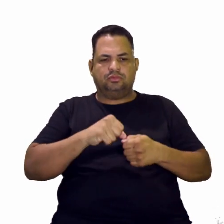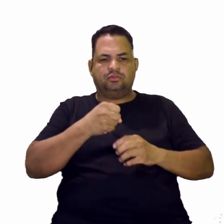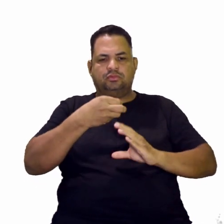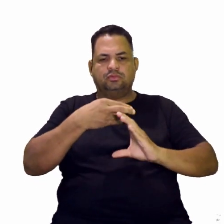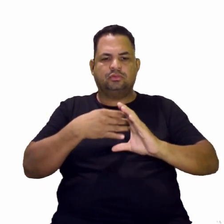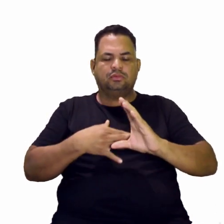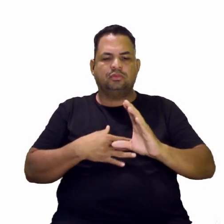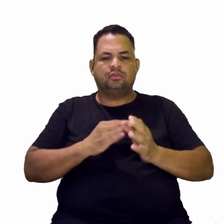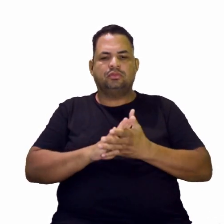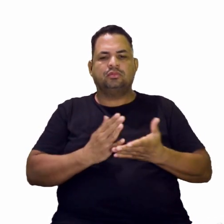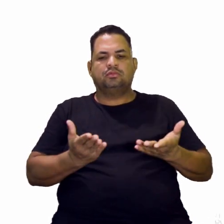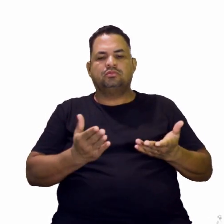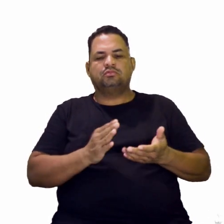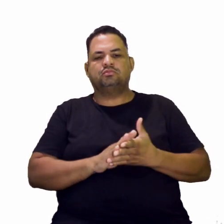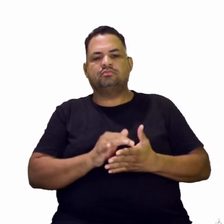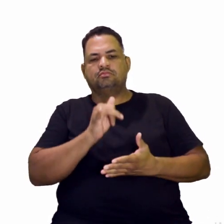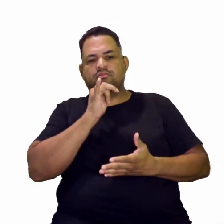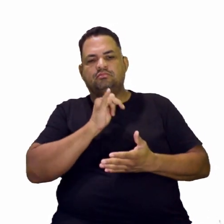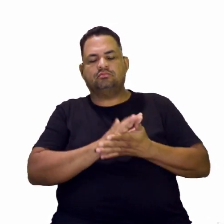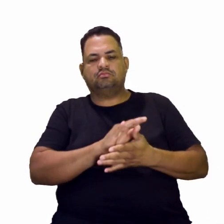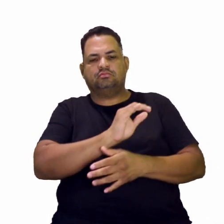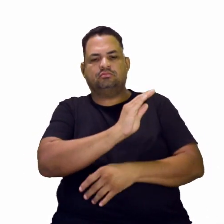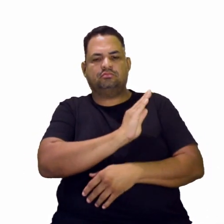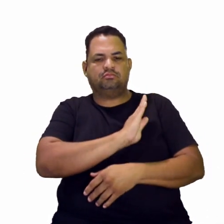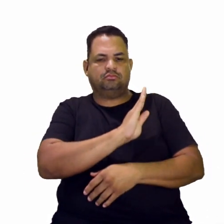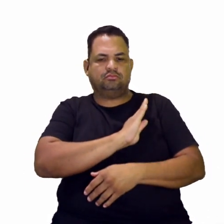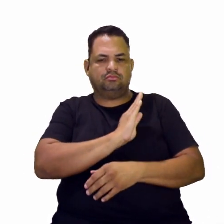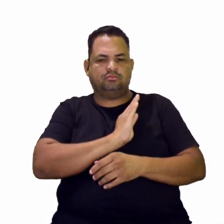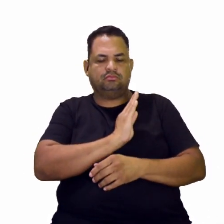vários tipos de funções, o coração...